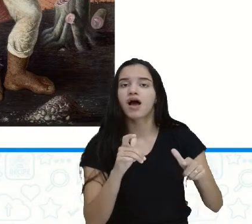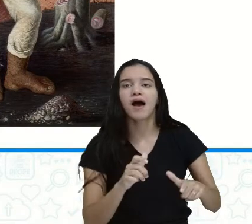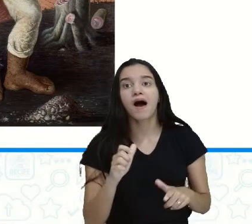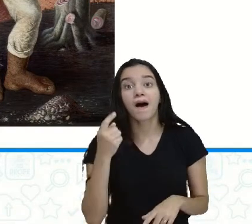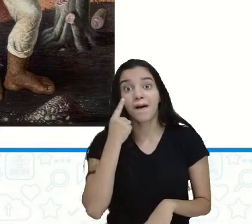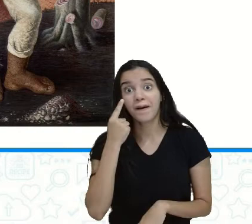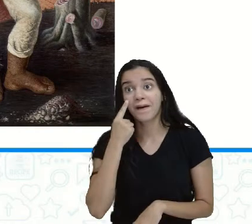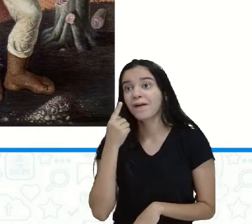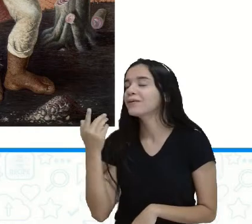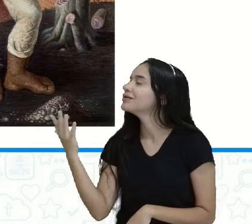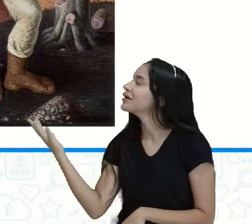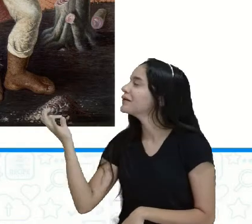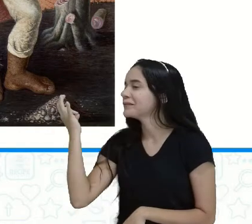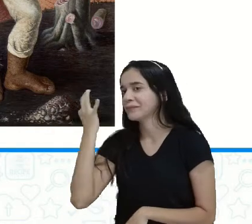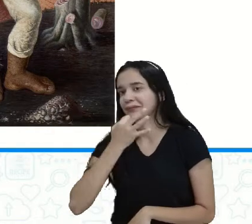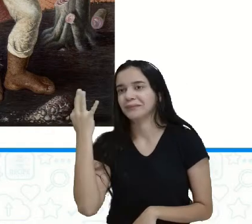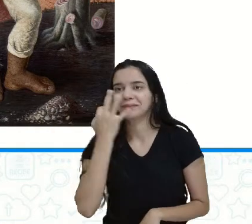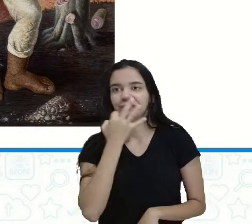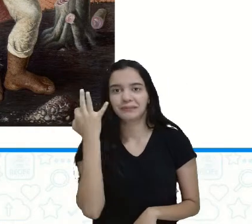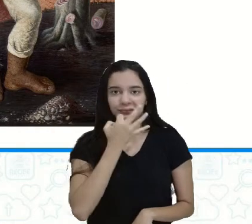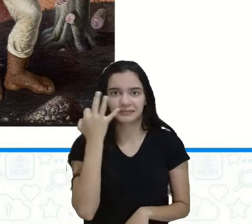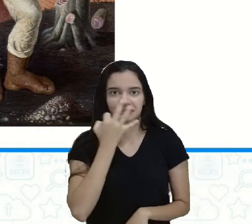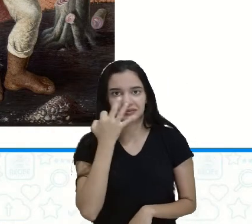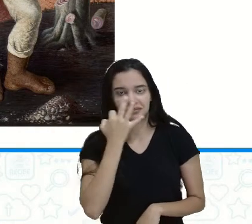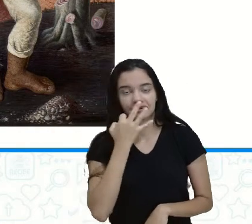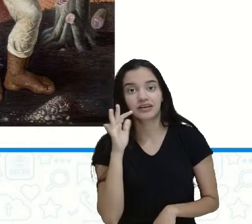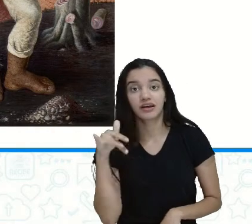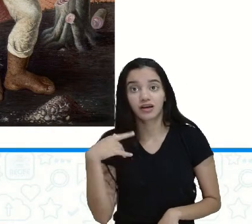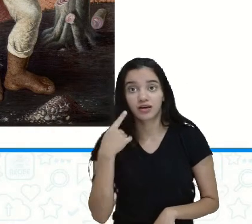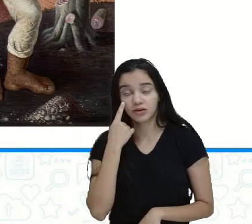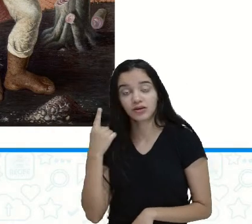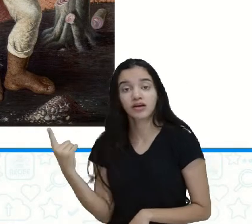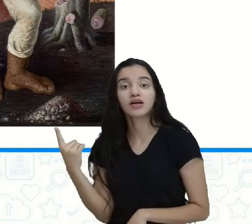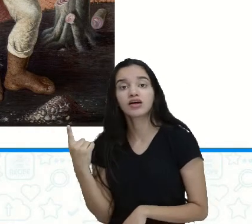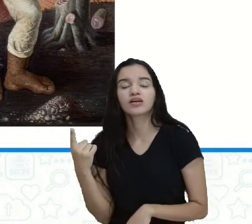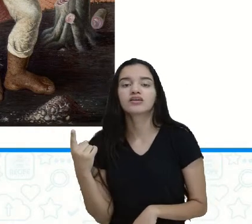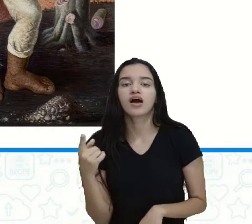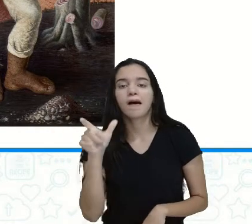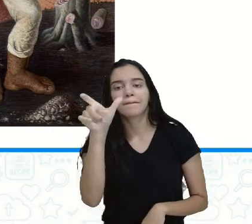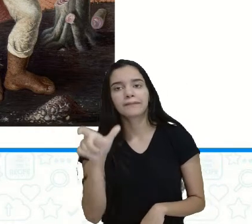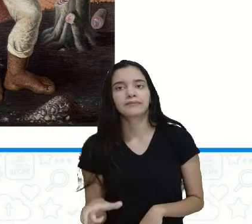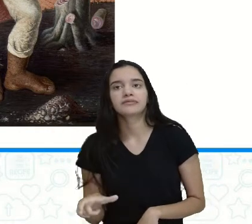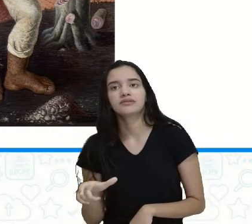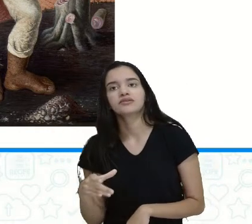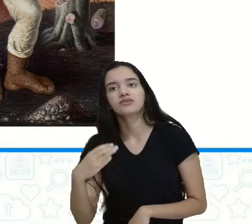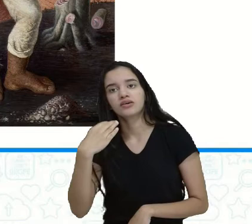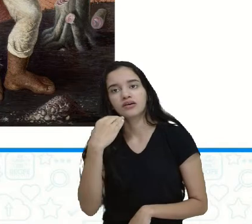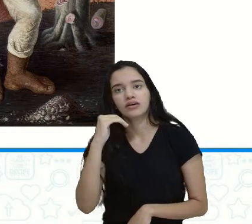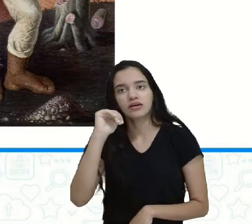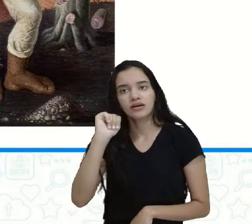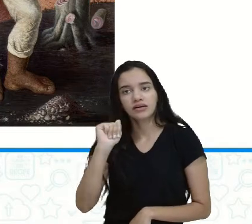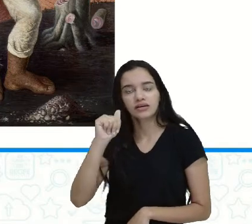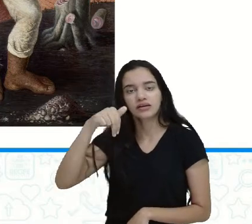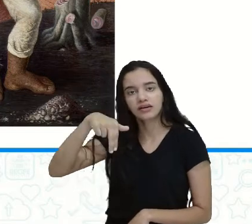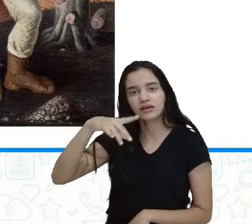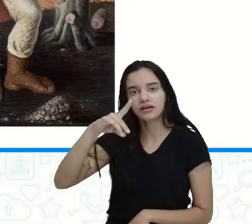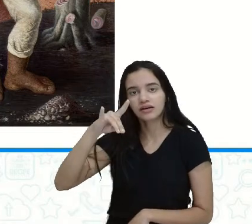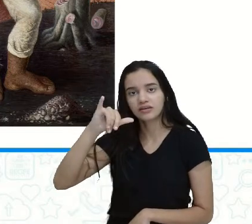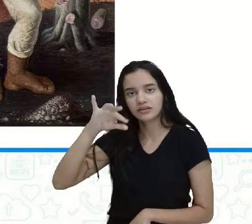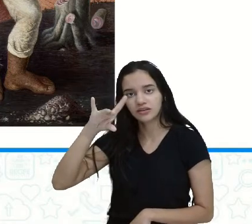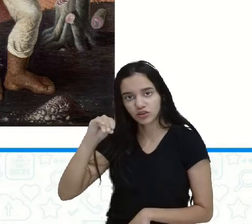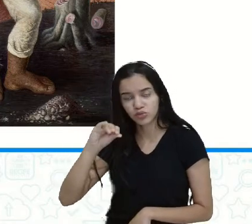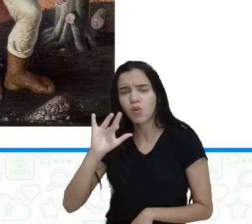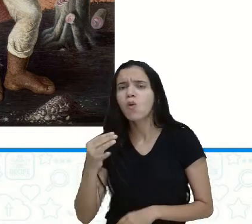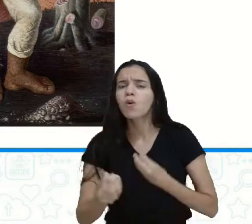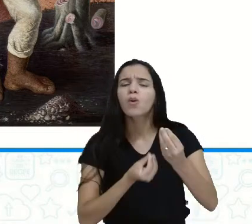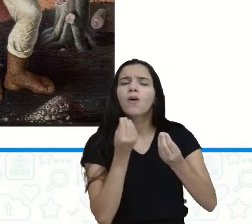essa paisagem aí tão bonita nessa obra de Cândido Portinari chamada Café, né? Paisagem também modificada. Você vê como o